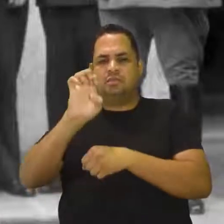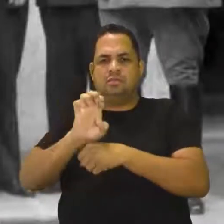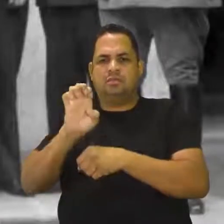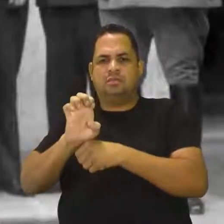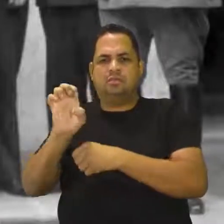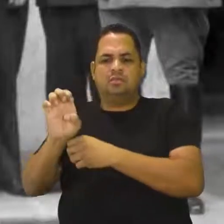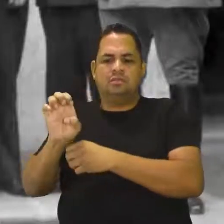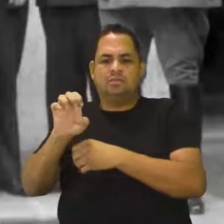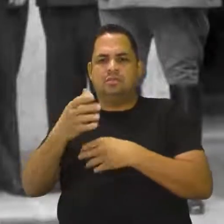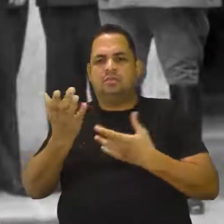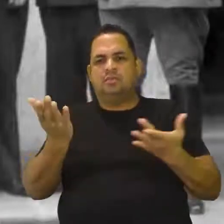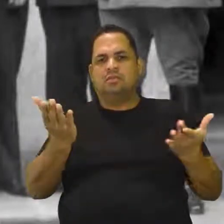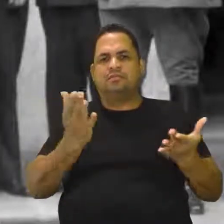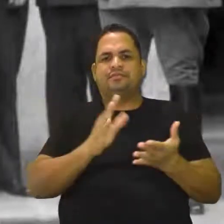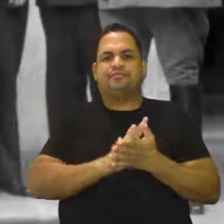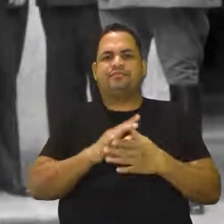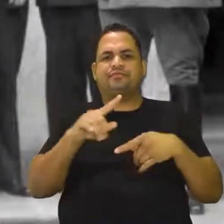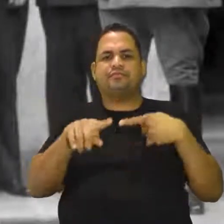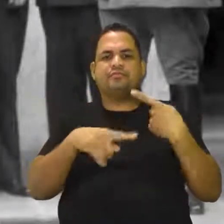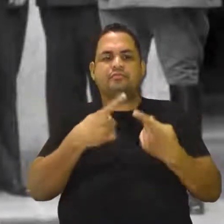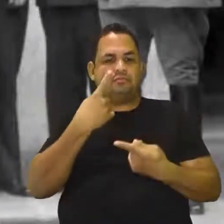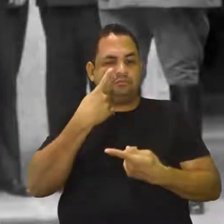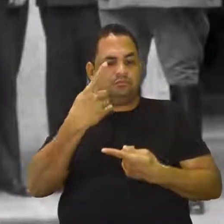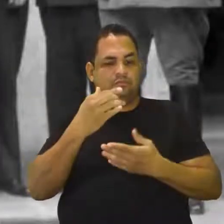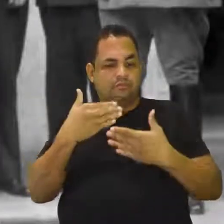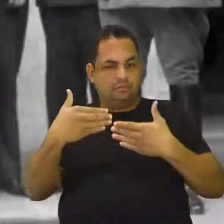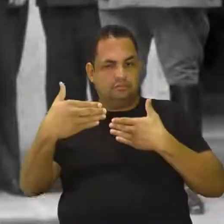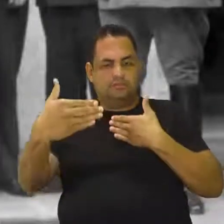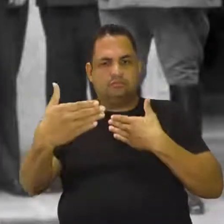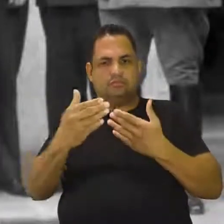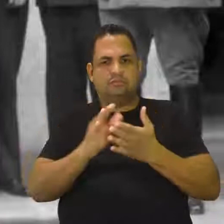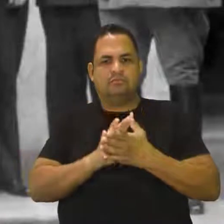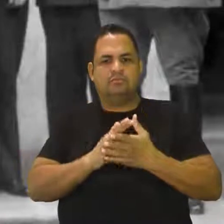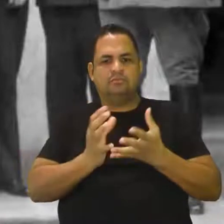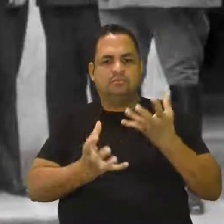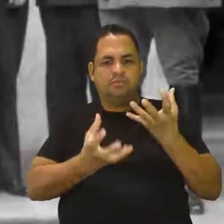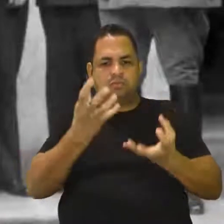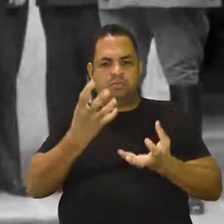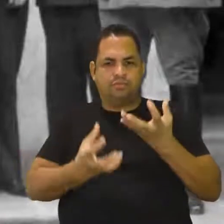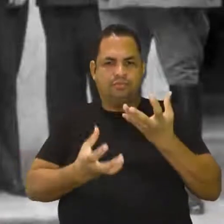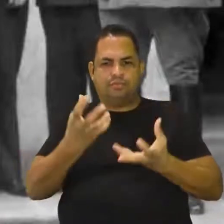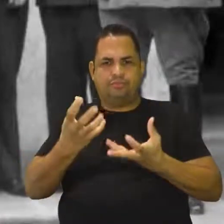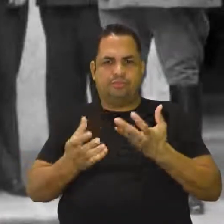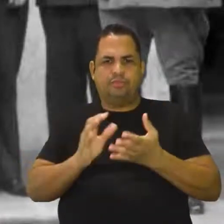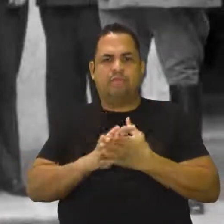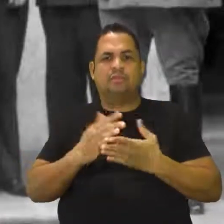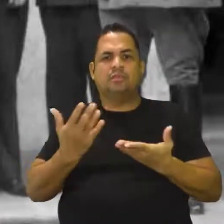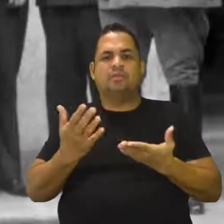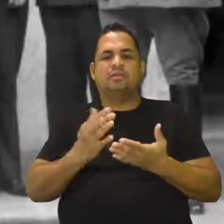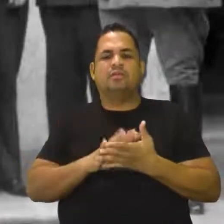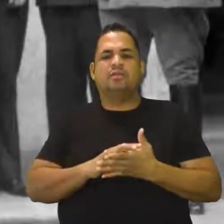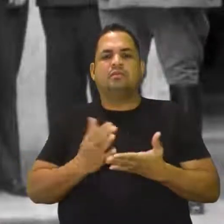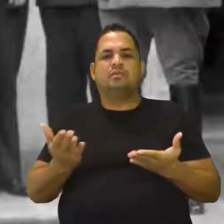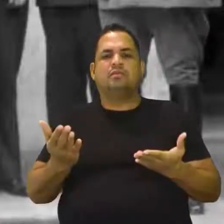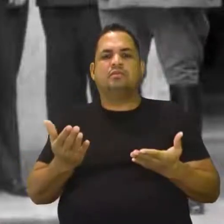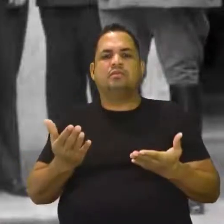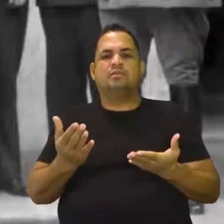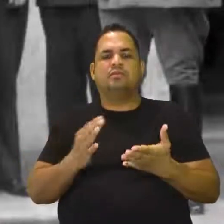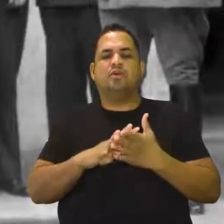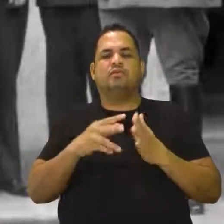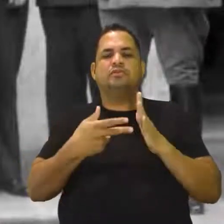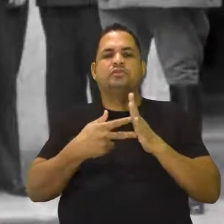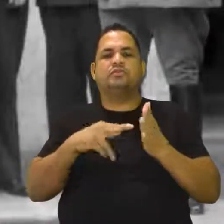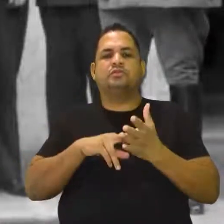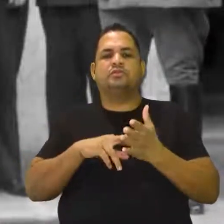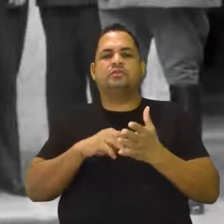pego as bandeiras estaduais, depois nós vamos ver isso lá na frente, e queima as bandeiras estaduais, porque como simbologia,